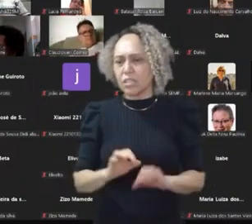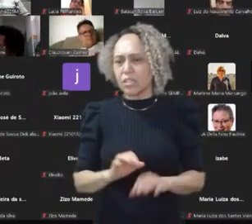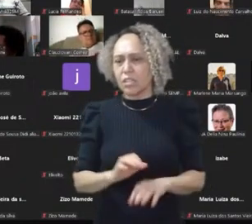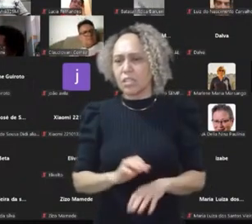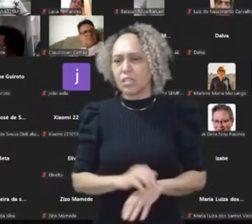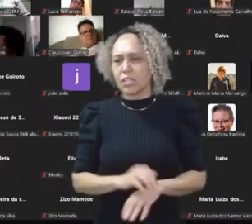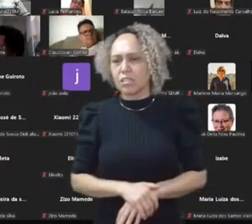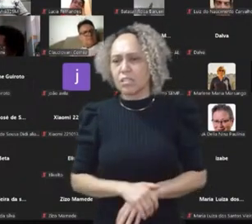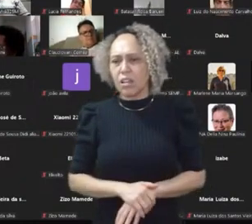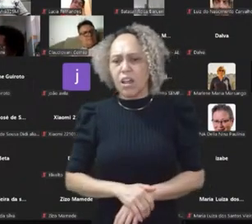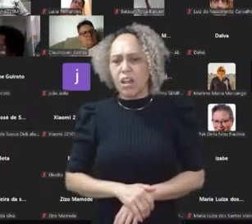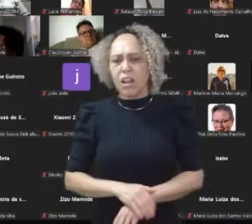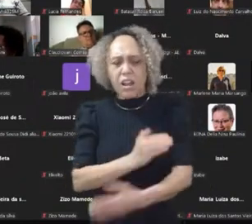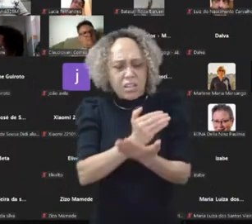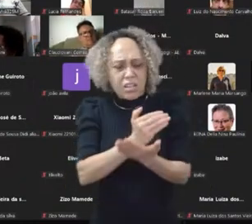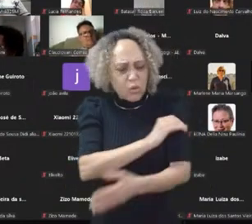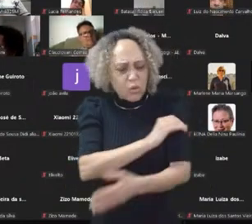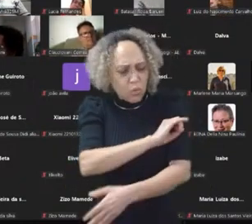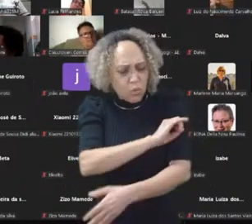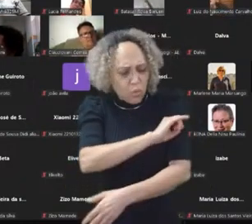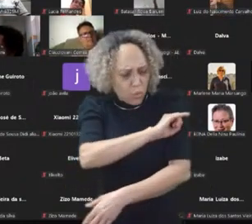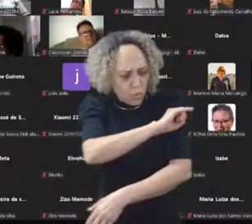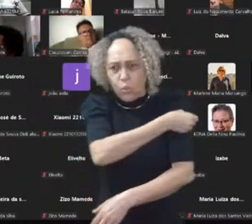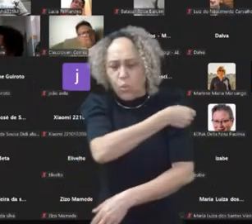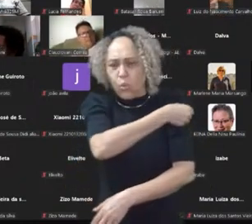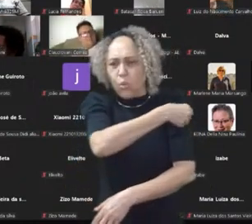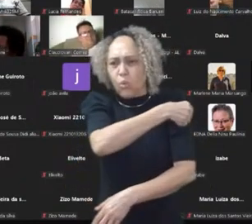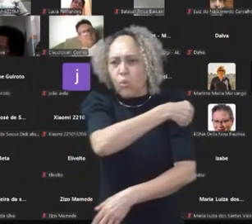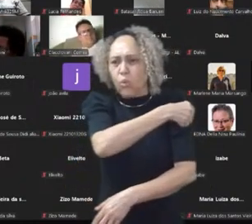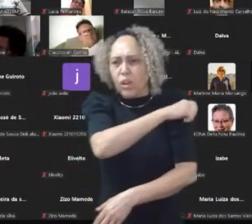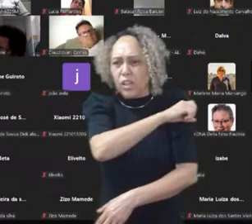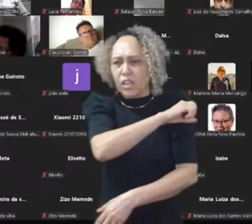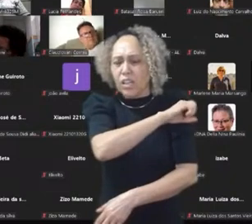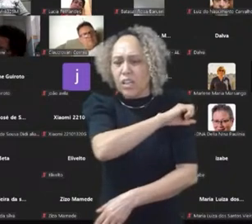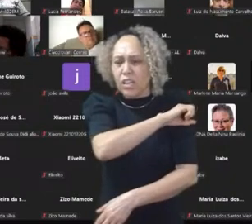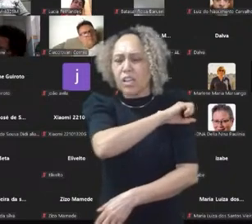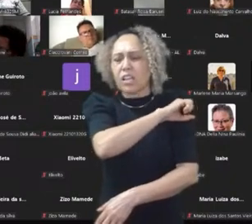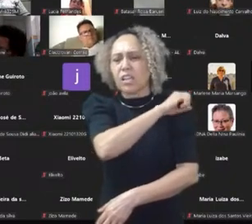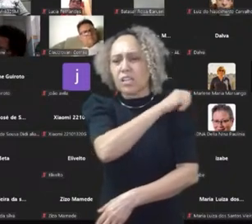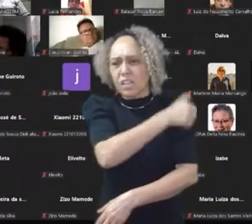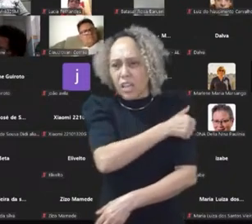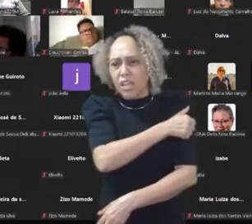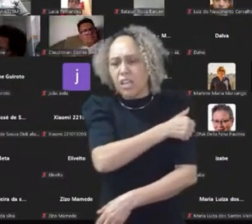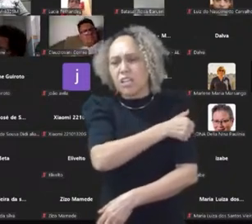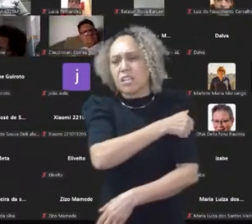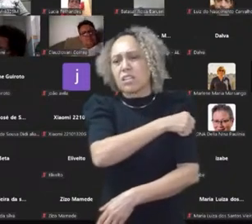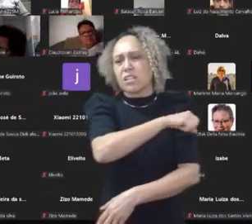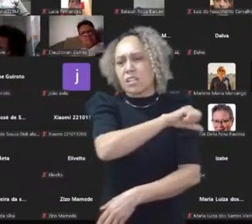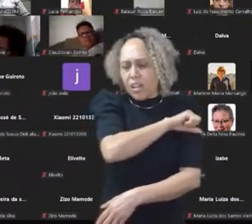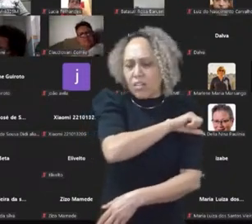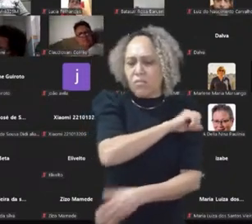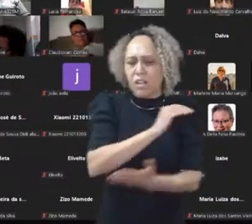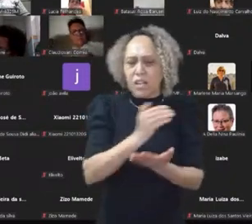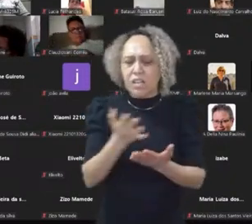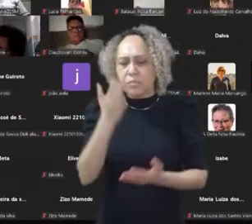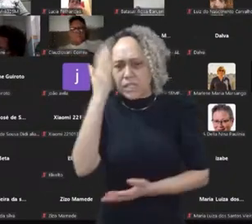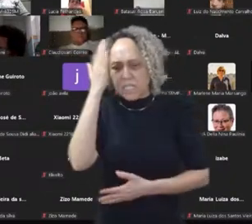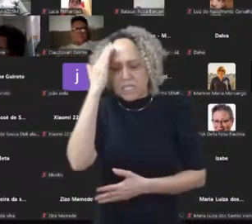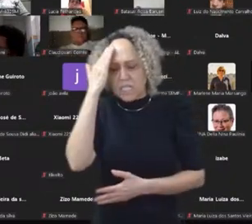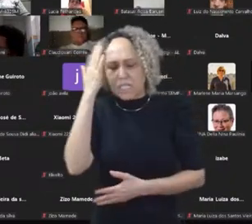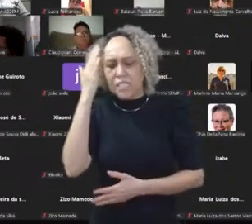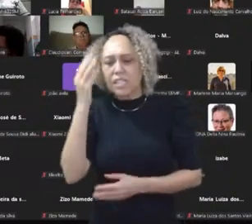das séries iniciais as crianças aprendem a discernir o que é uma fake News O que é uma notícia verdadeira uma notícia